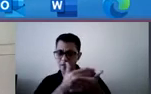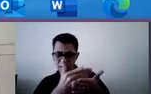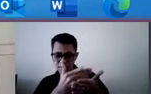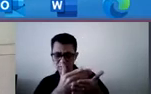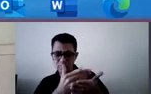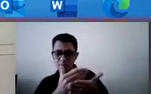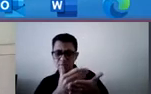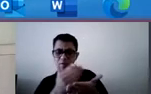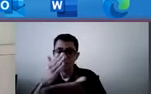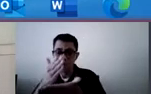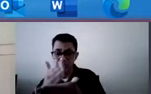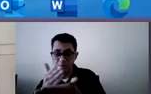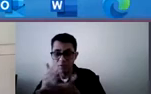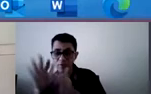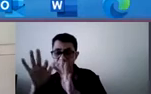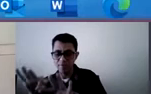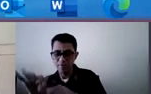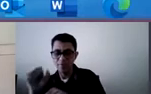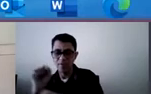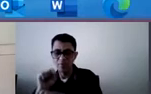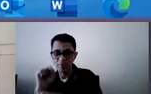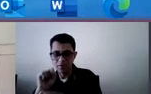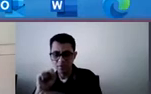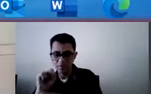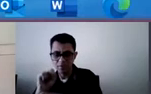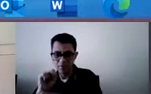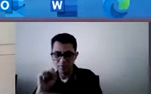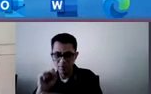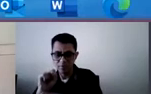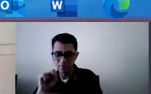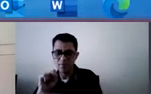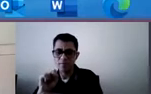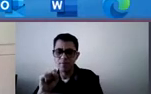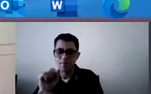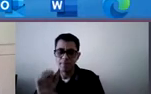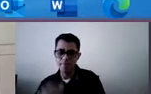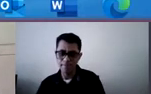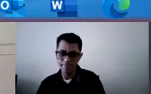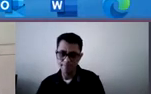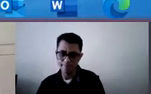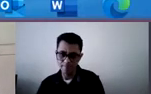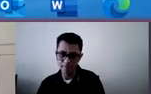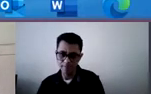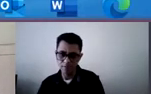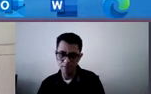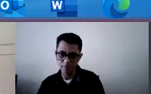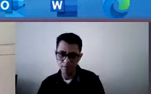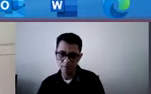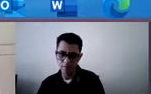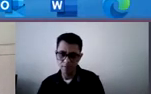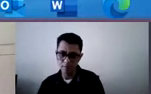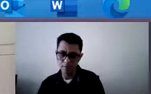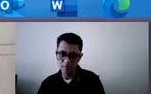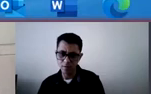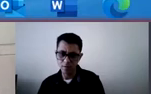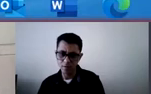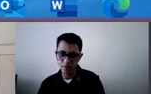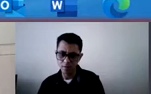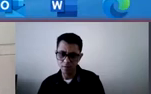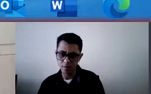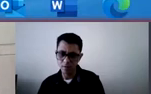dia. Alô? Oi? Estão ouvindo? Estou te ouvindo. Tranquilo. Não, tudo bem. E